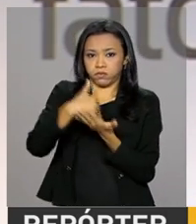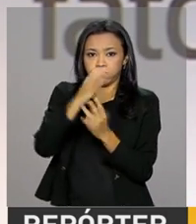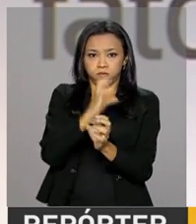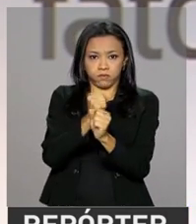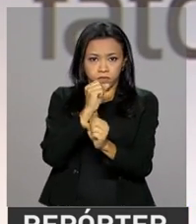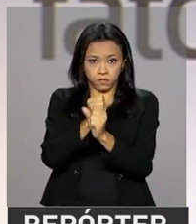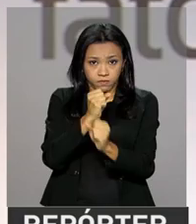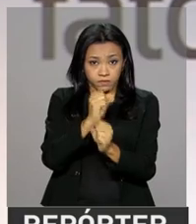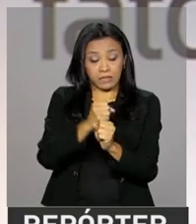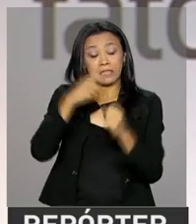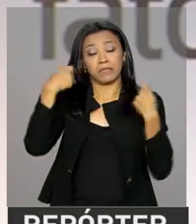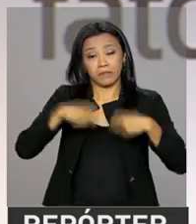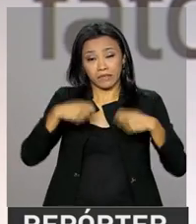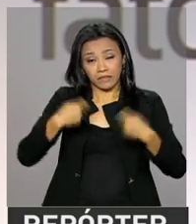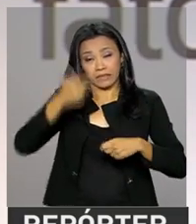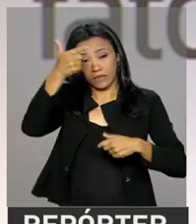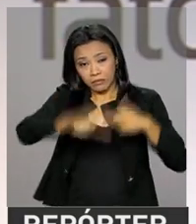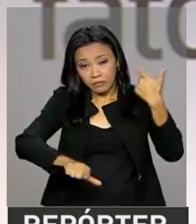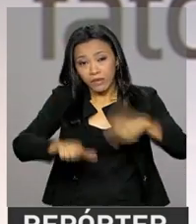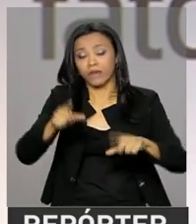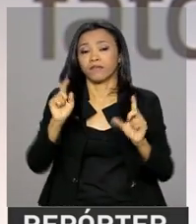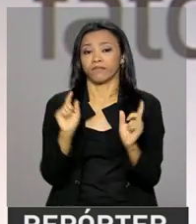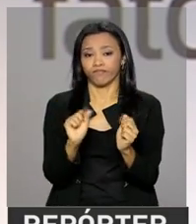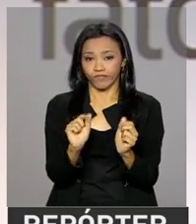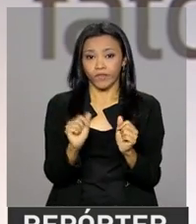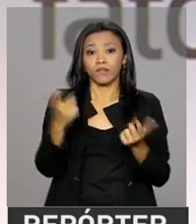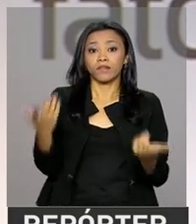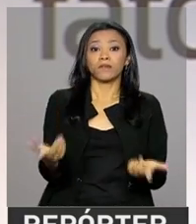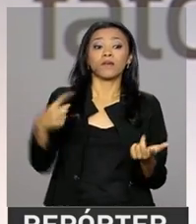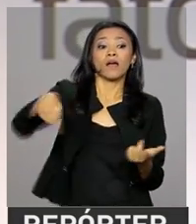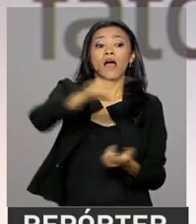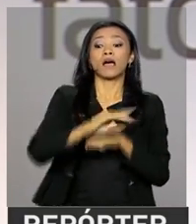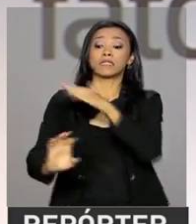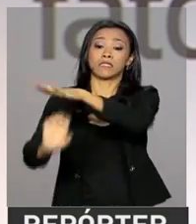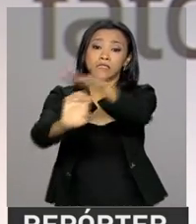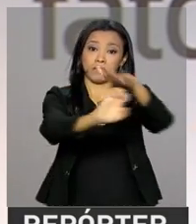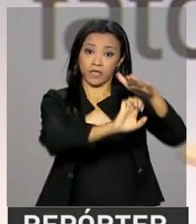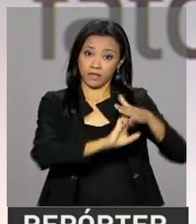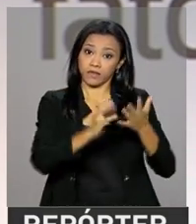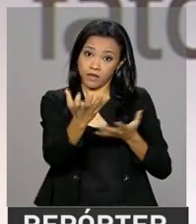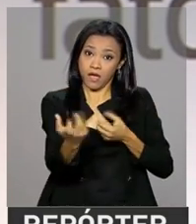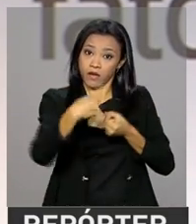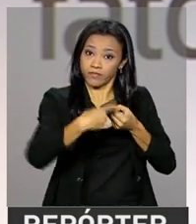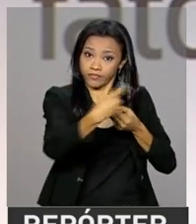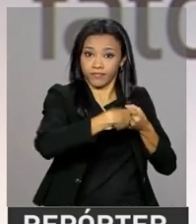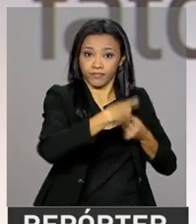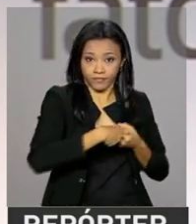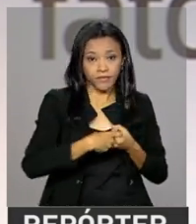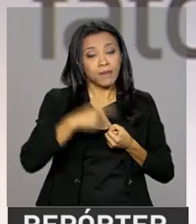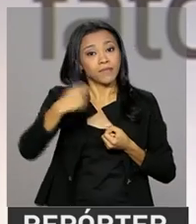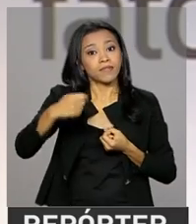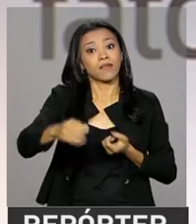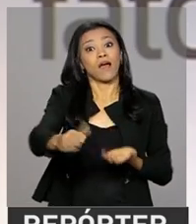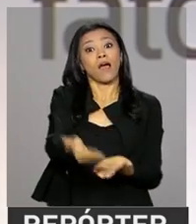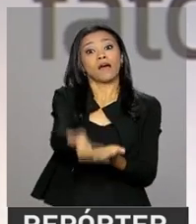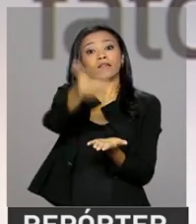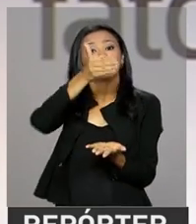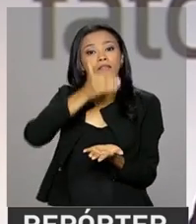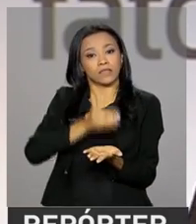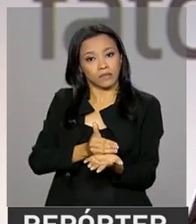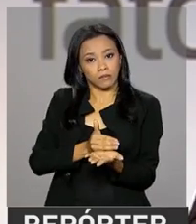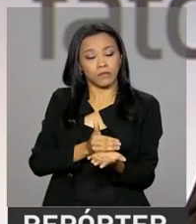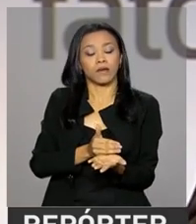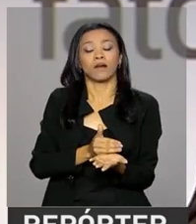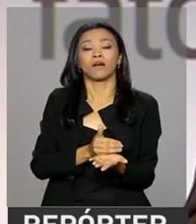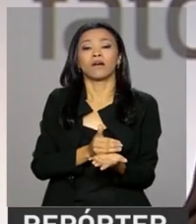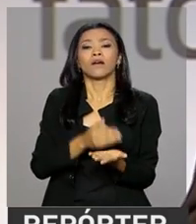sabem demandam mais recursos no início Então as empresas que desejarem aderir terão que antecipar né uma parte